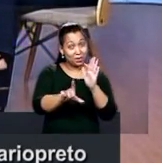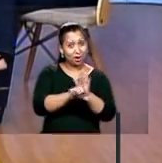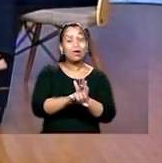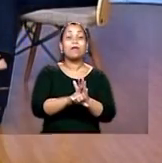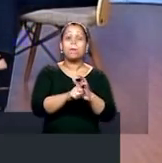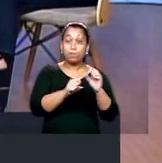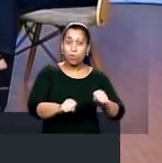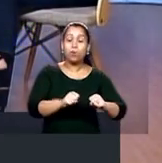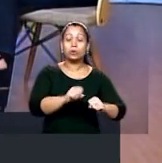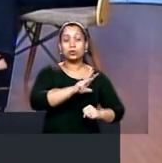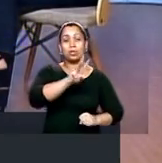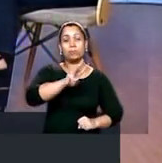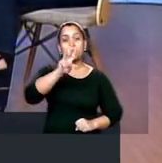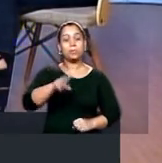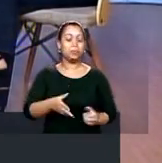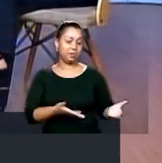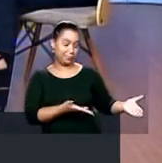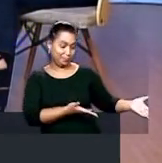nosso site, que é o